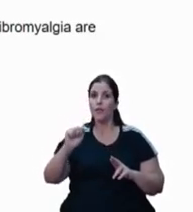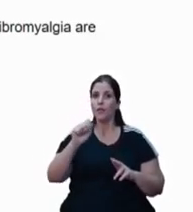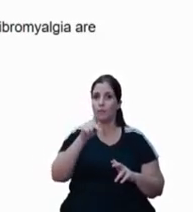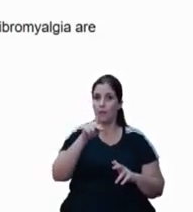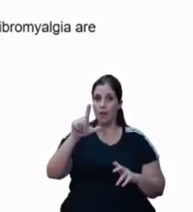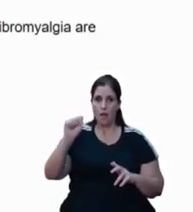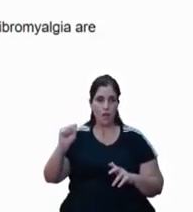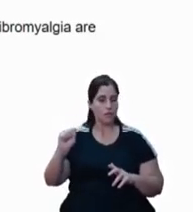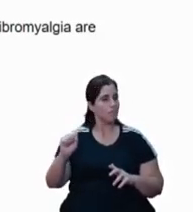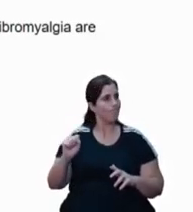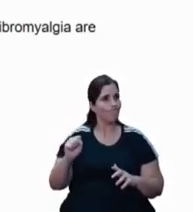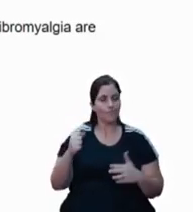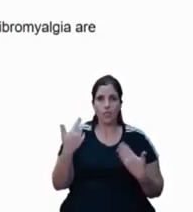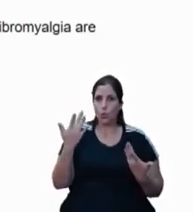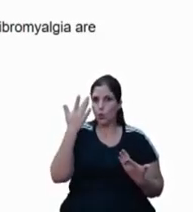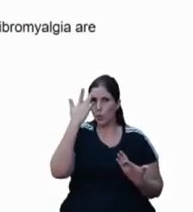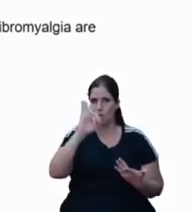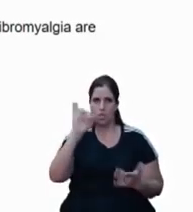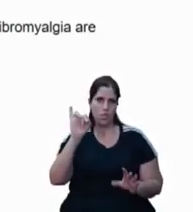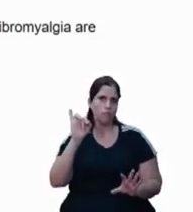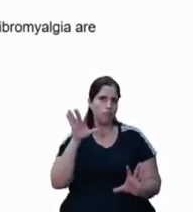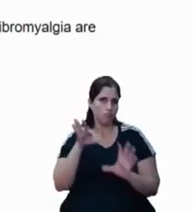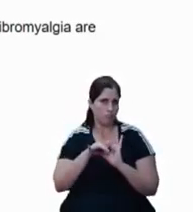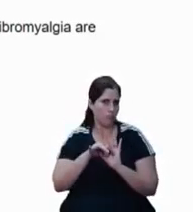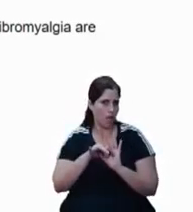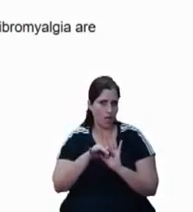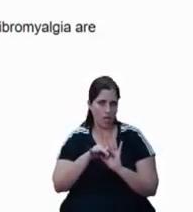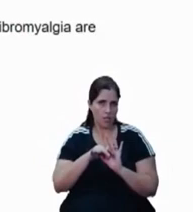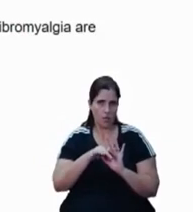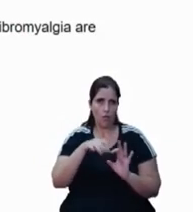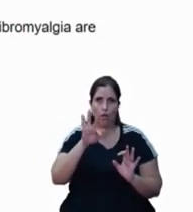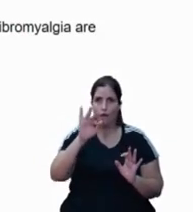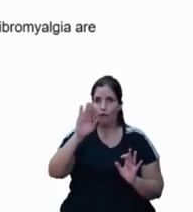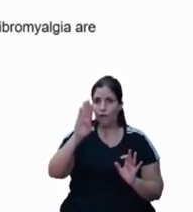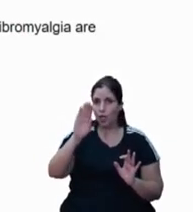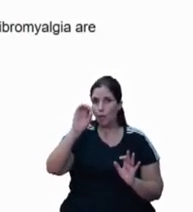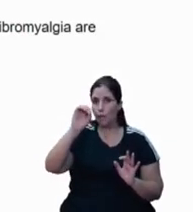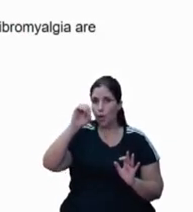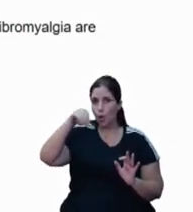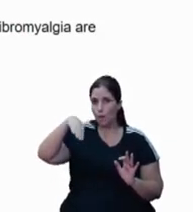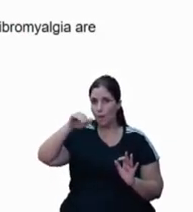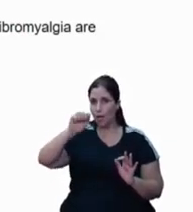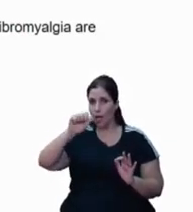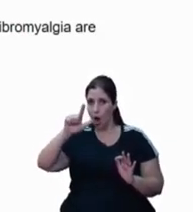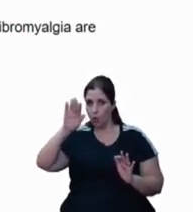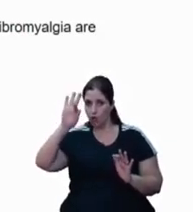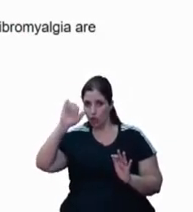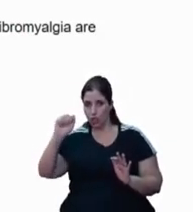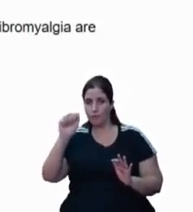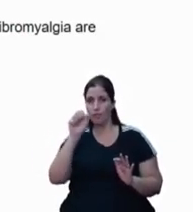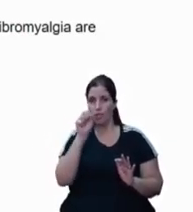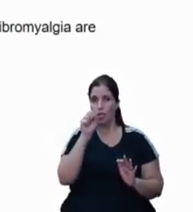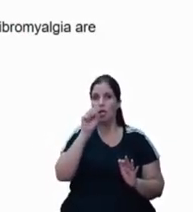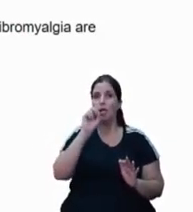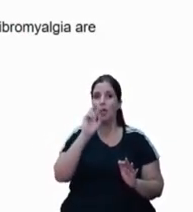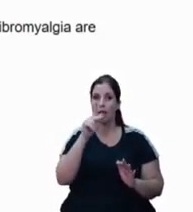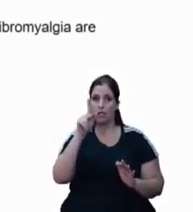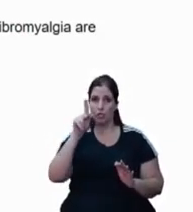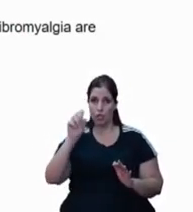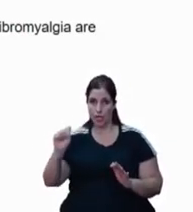tenho conhecimento de uma relação entre fibromialgia e HSP. Eu gostaria de salientar, no entanto, que a rigidez muscular